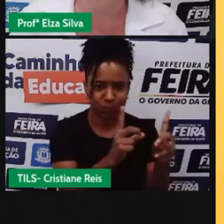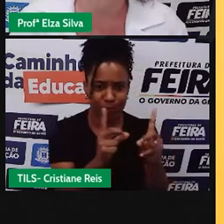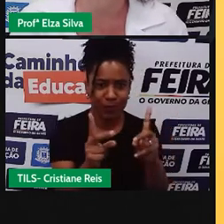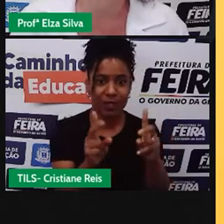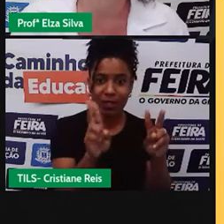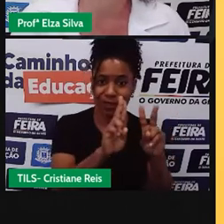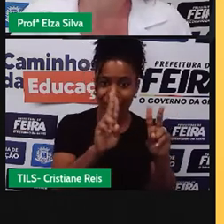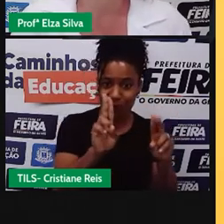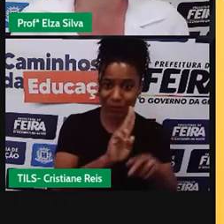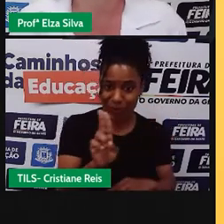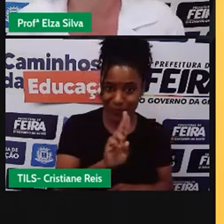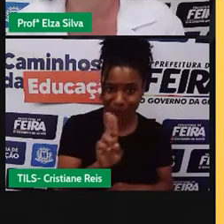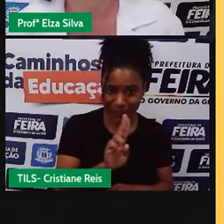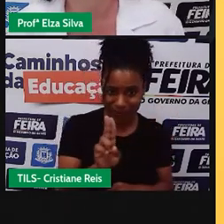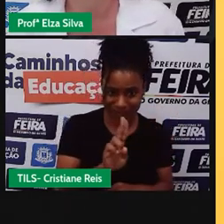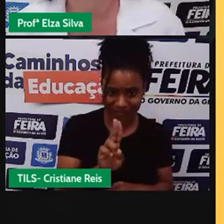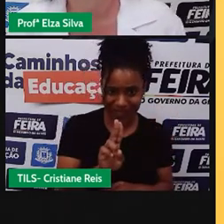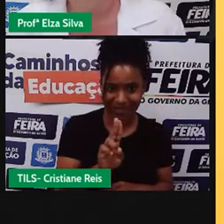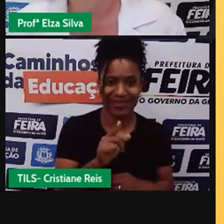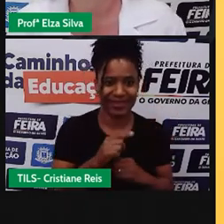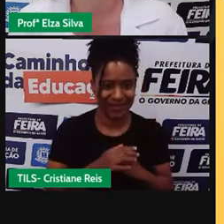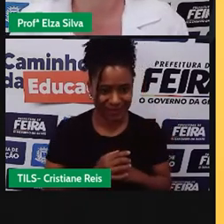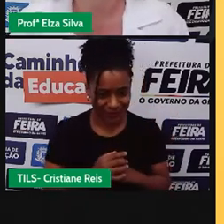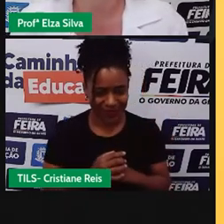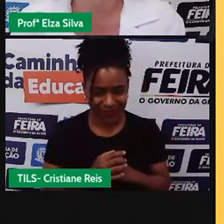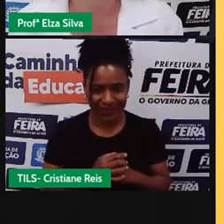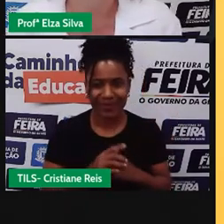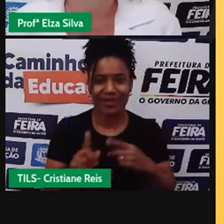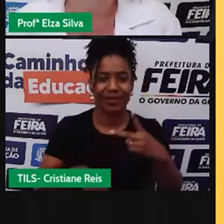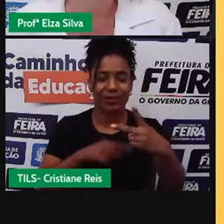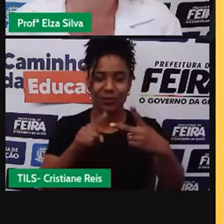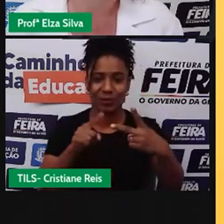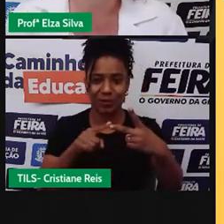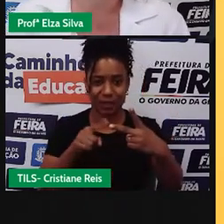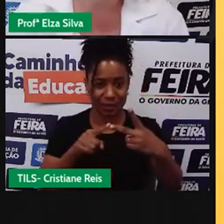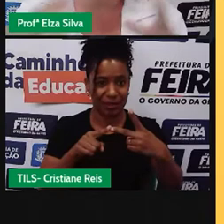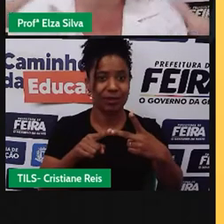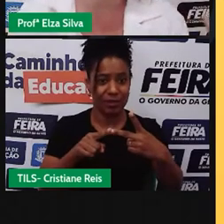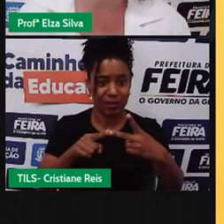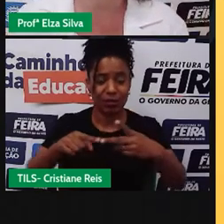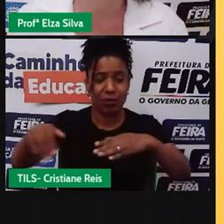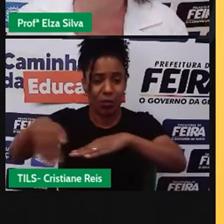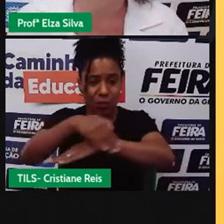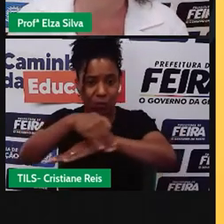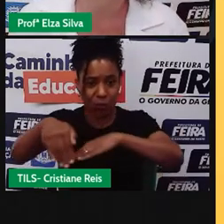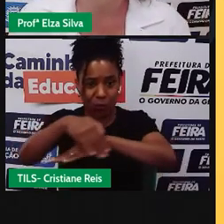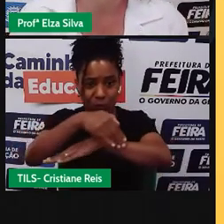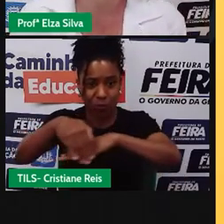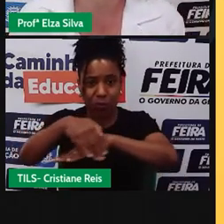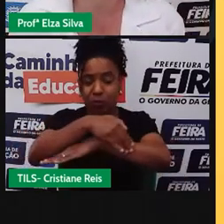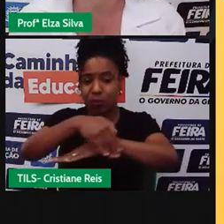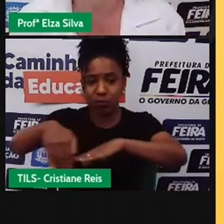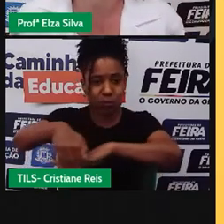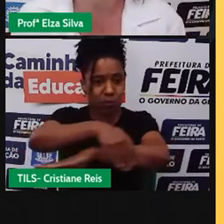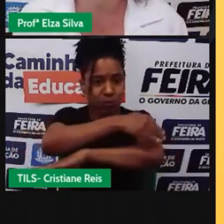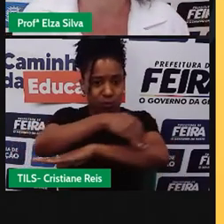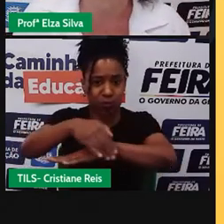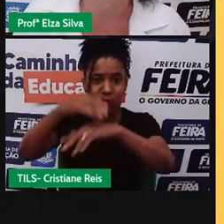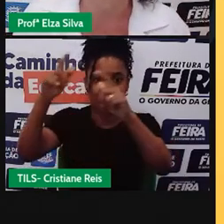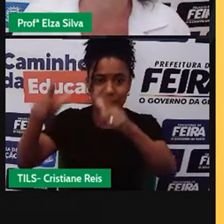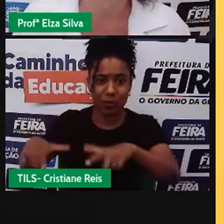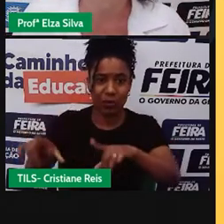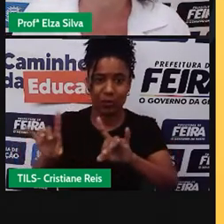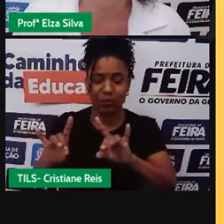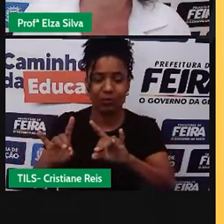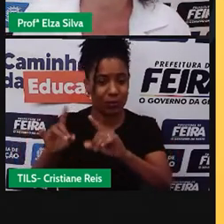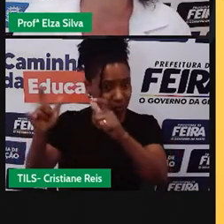Cinnamon. No segundo caso, é na Albany Area. Então, ele coloca uma localização mais ampla, né? Fica na área